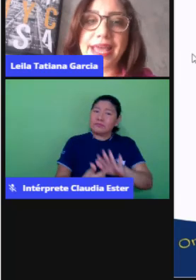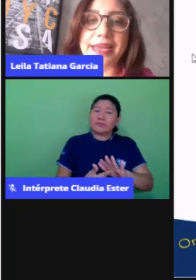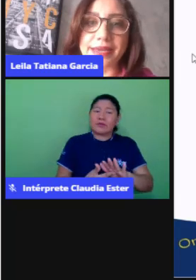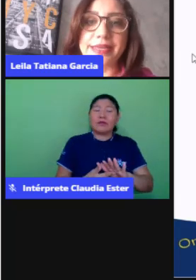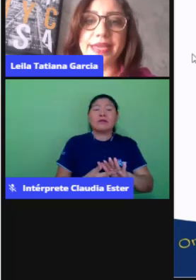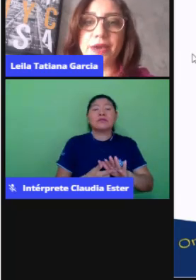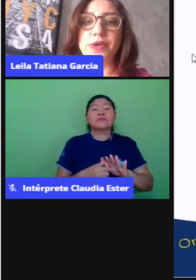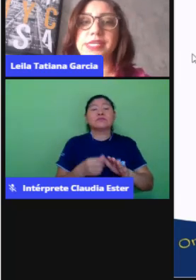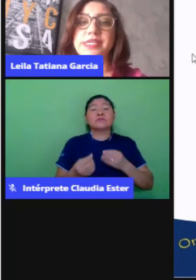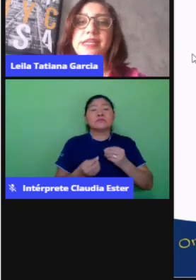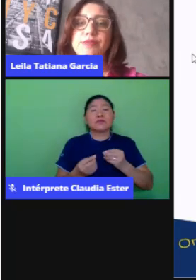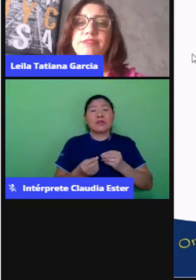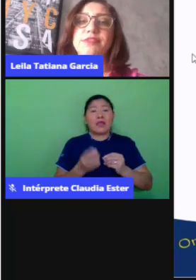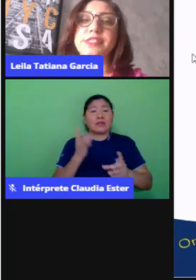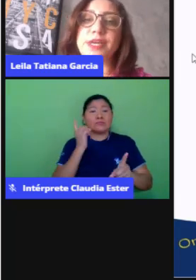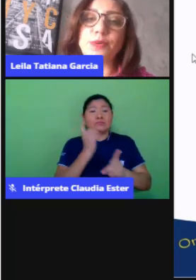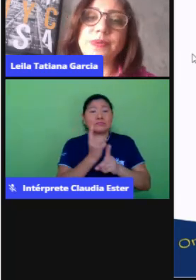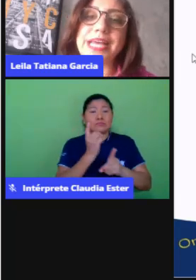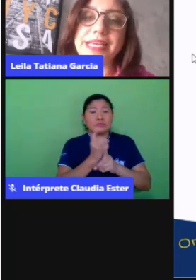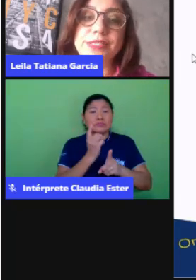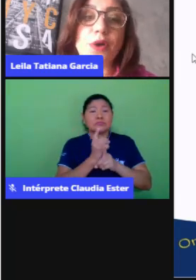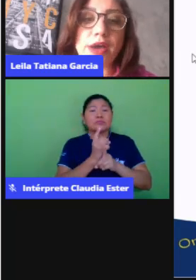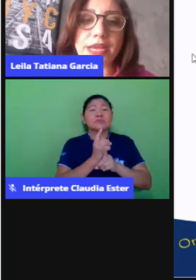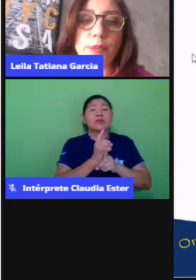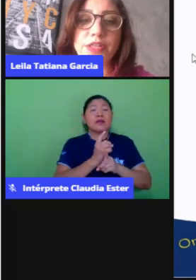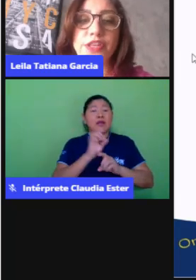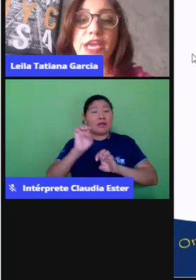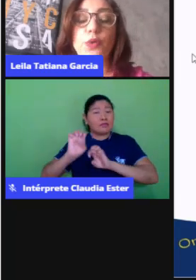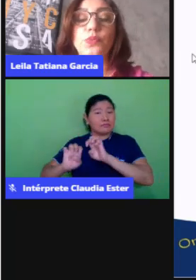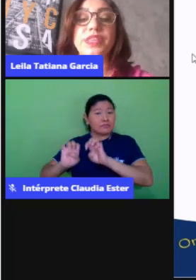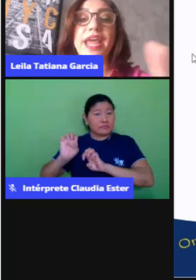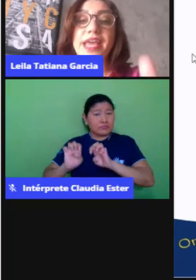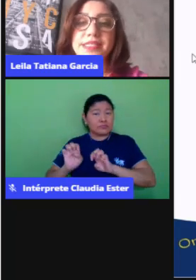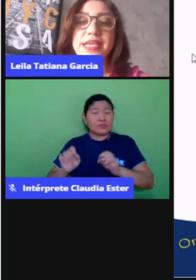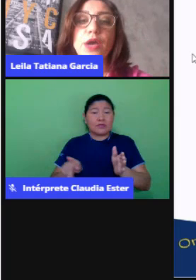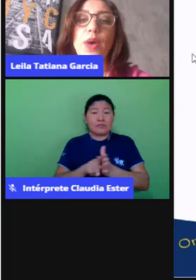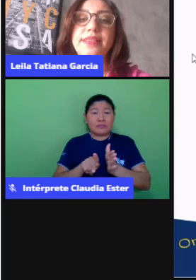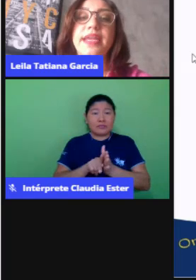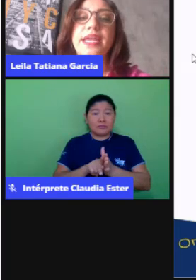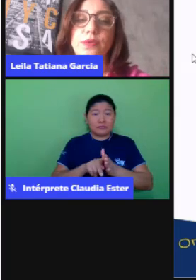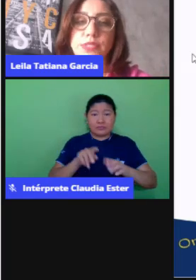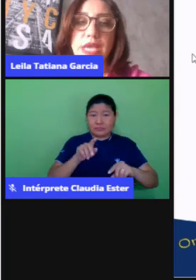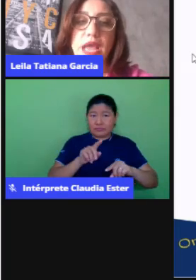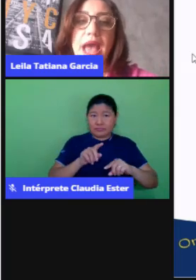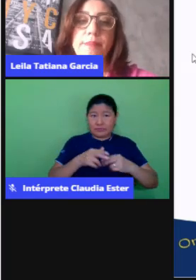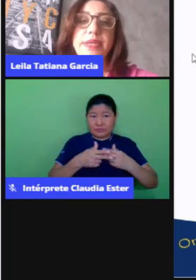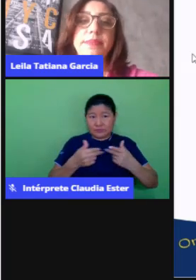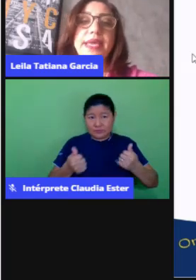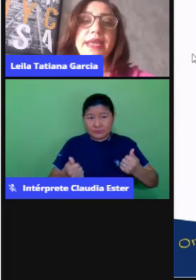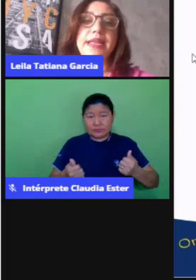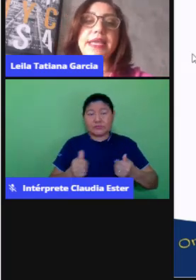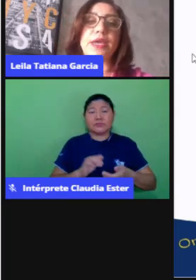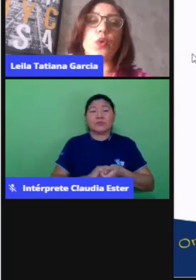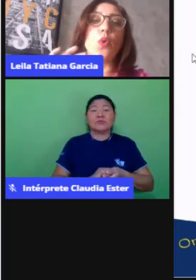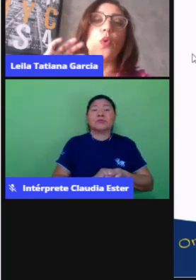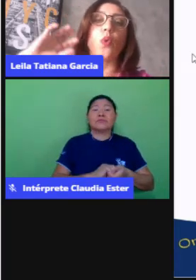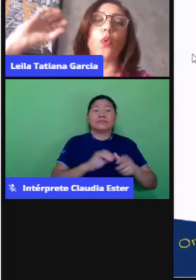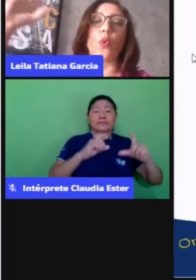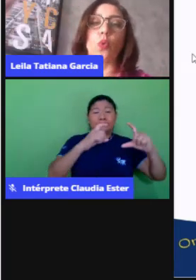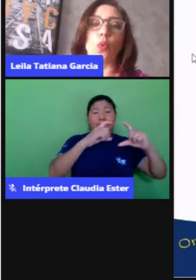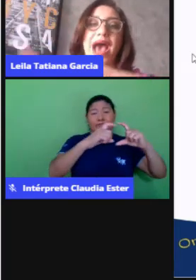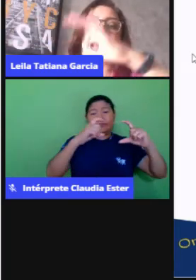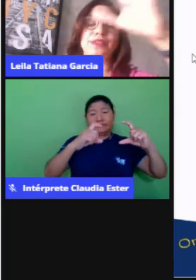da matéria e reconhecer a sua evolução histórica. É uma tirinha com 3 quadrinhos. A primeira